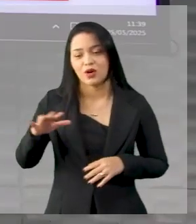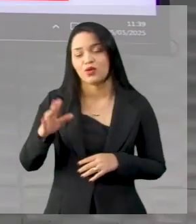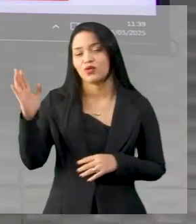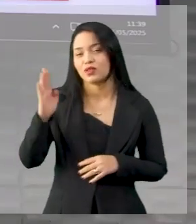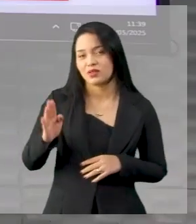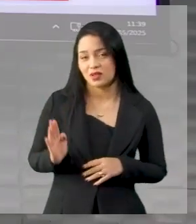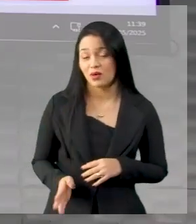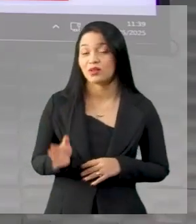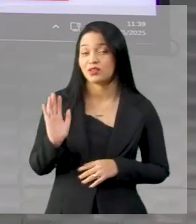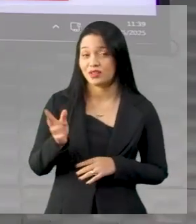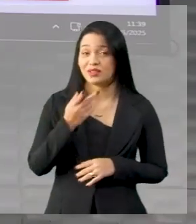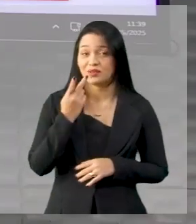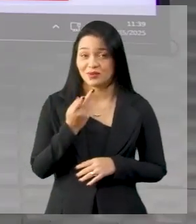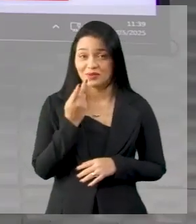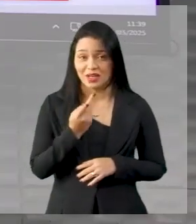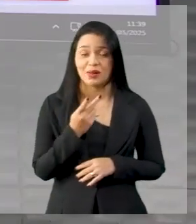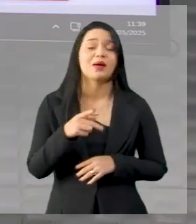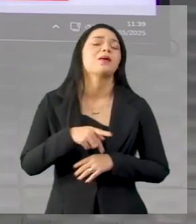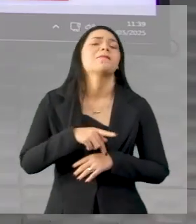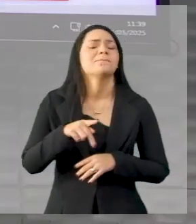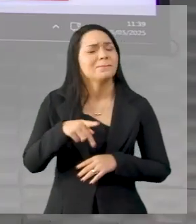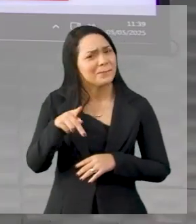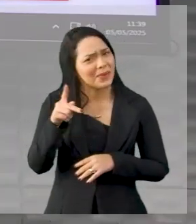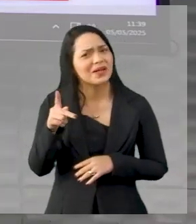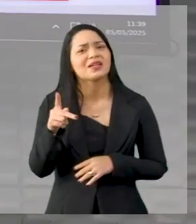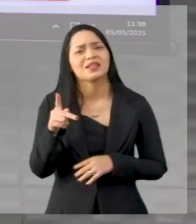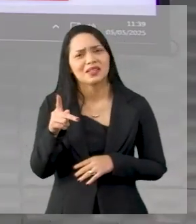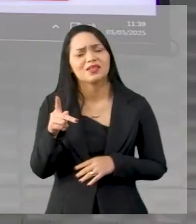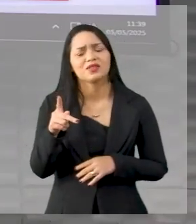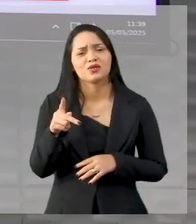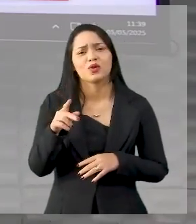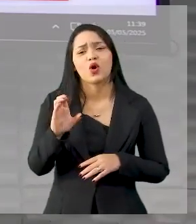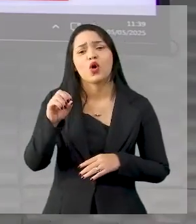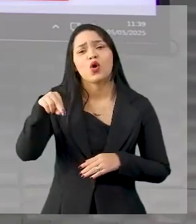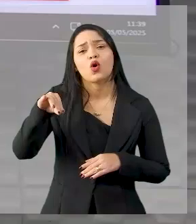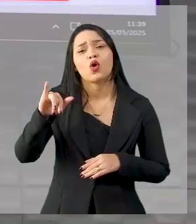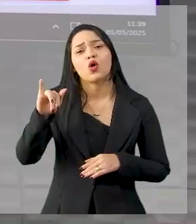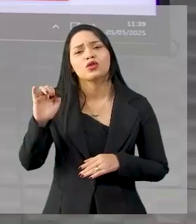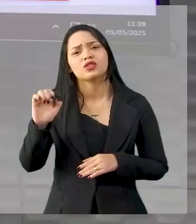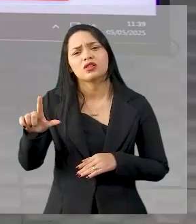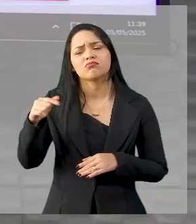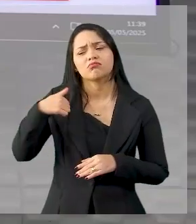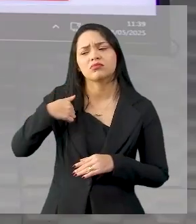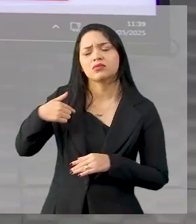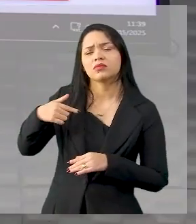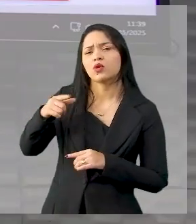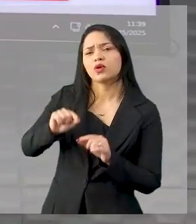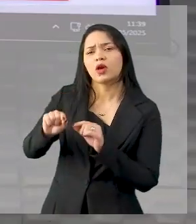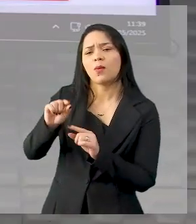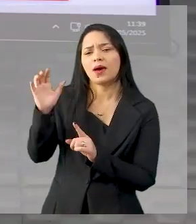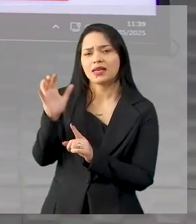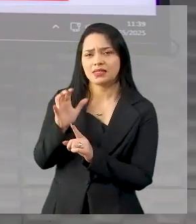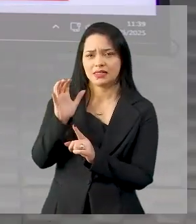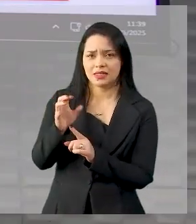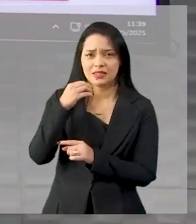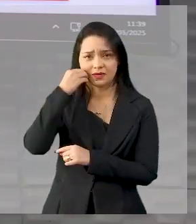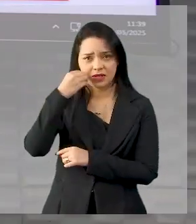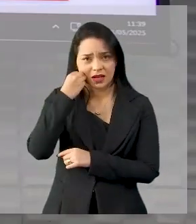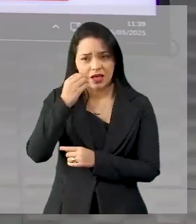já digo de passagem, é um país considerado continental. Então isso tem uma influência muito grande, né? Principalmente nessa